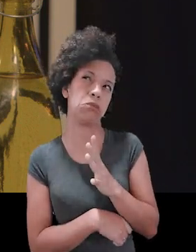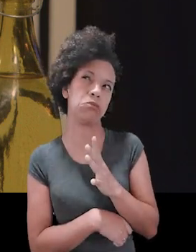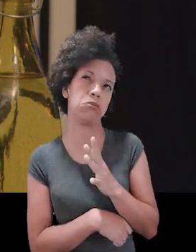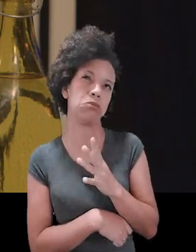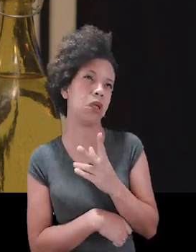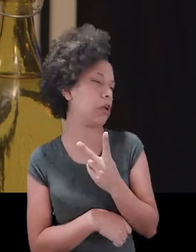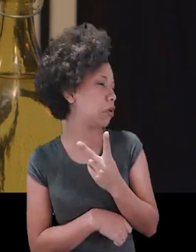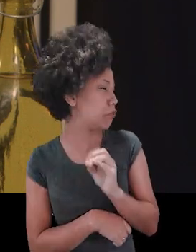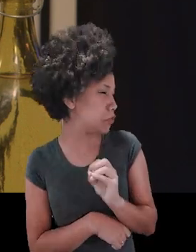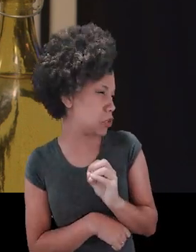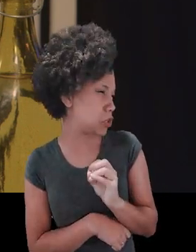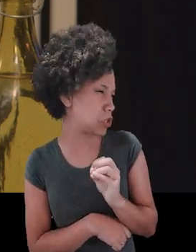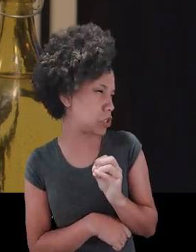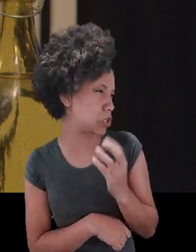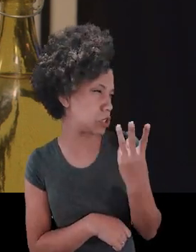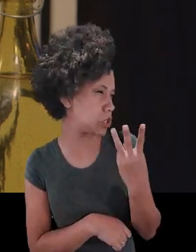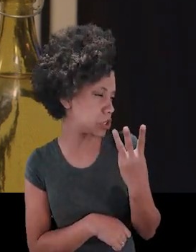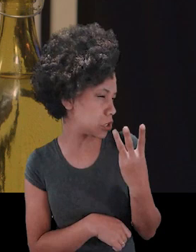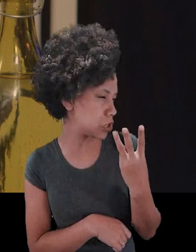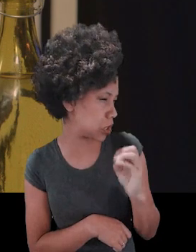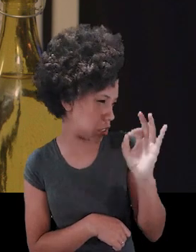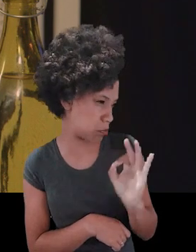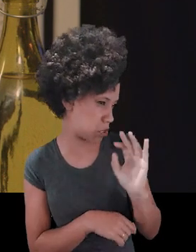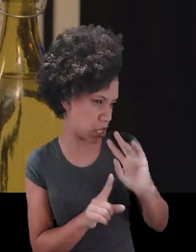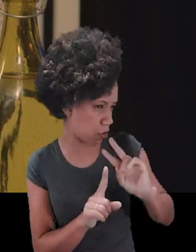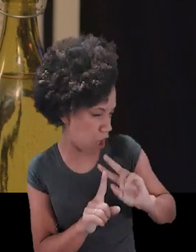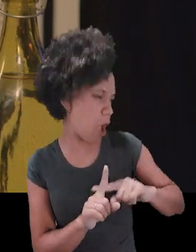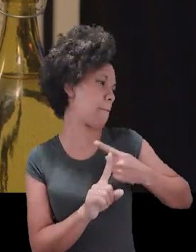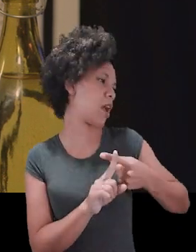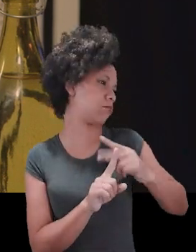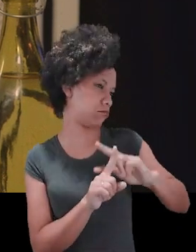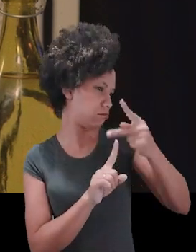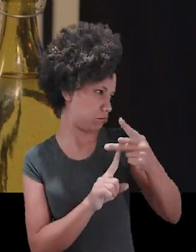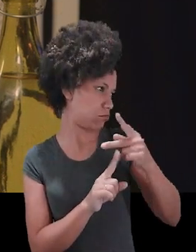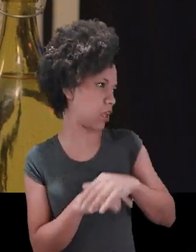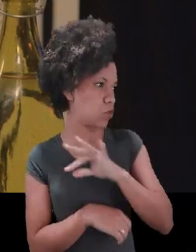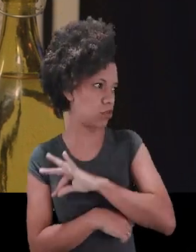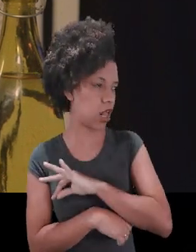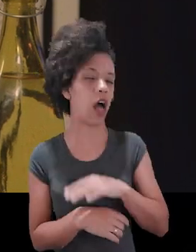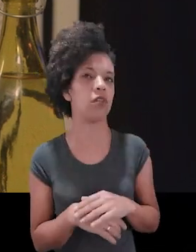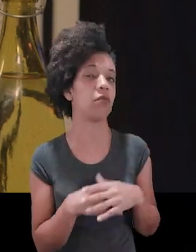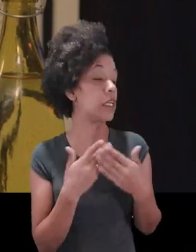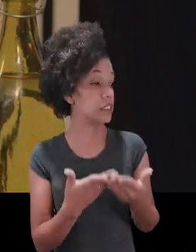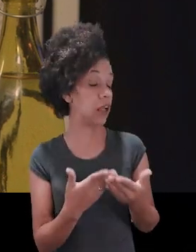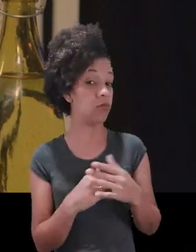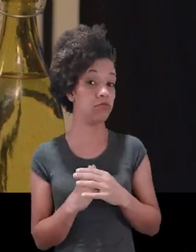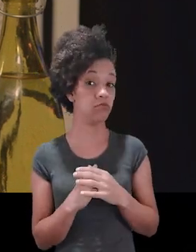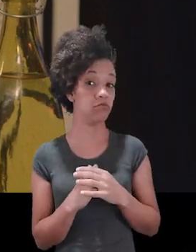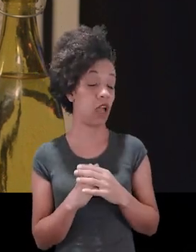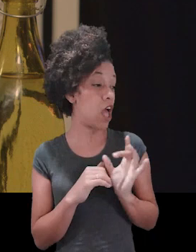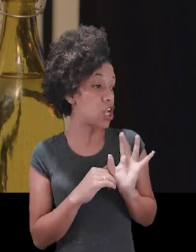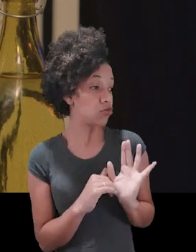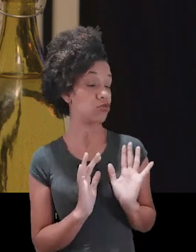era 20 e 30 Por volta de vinte por cento a mais do que o salário mínimo então eram era era